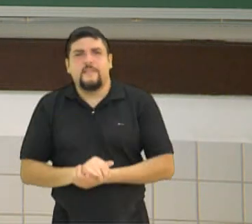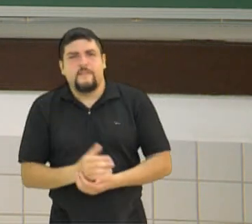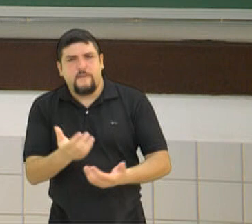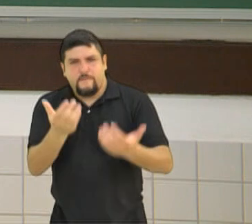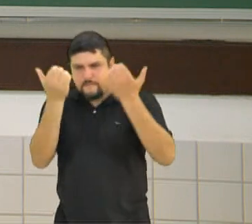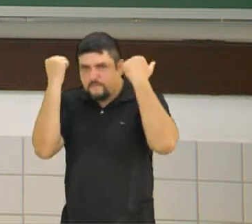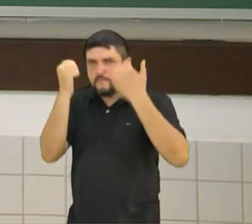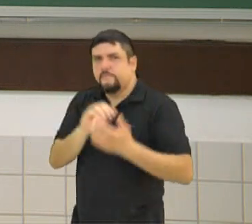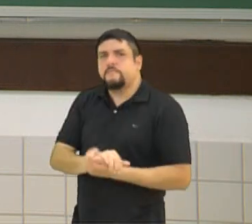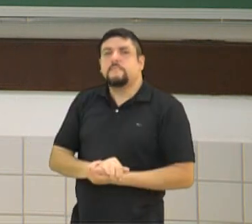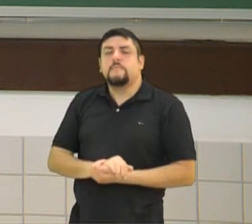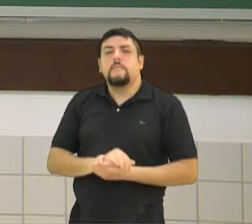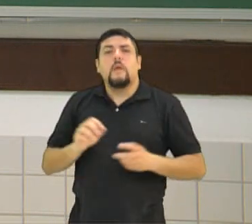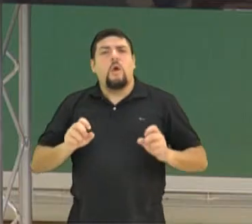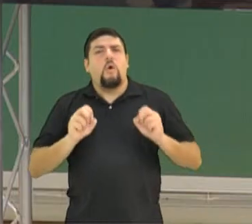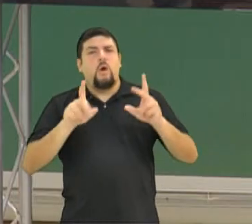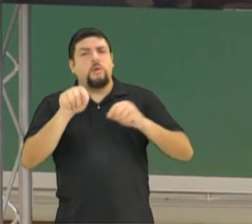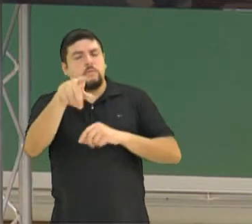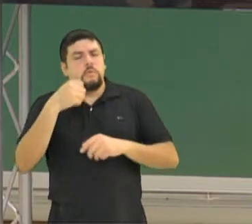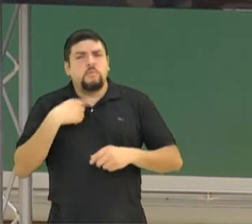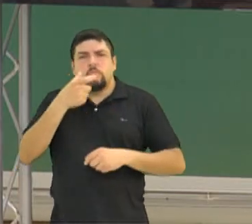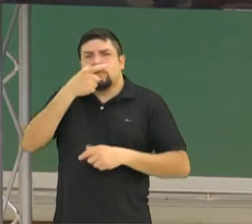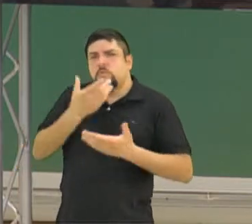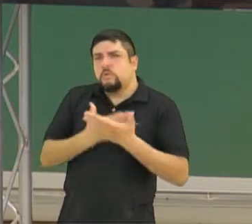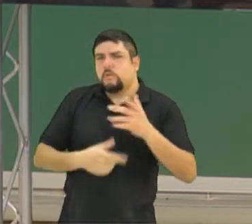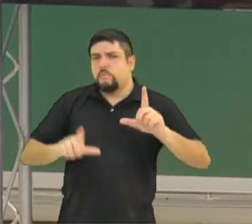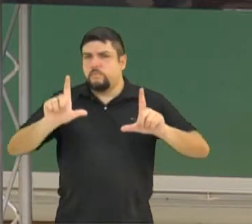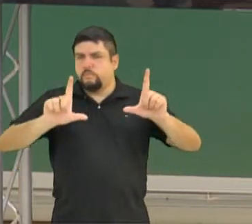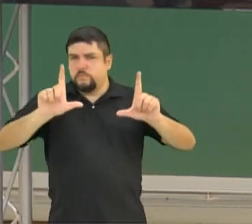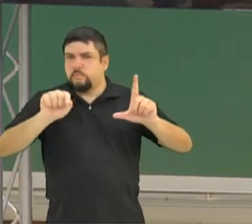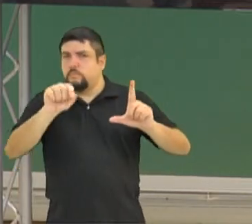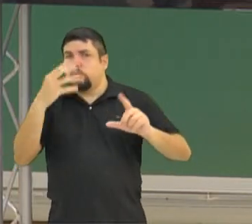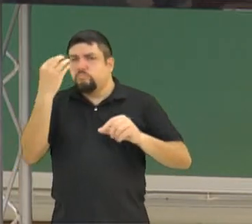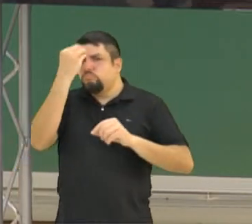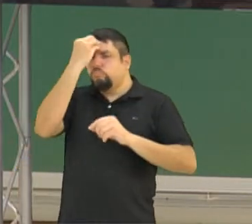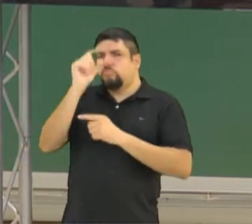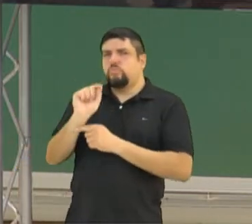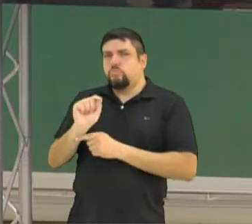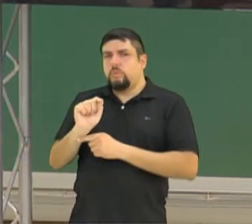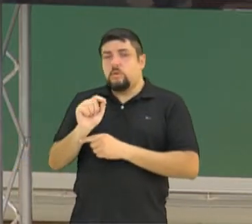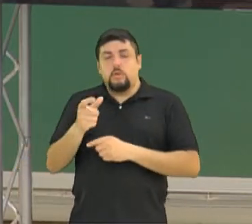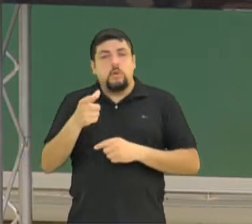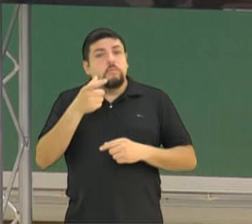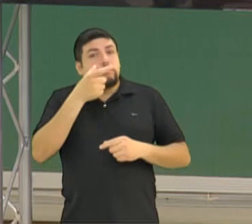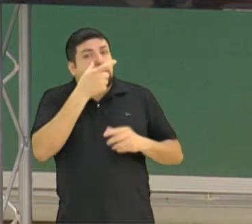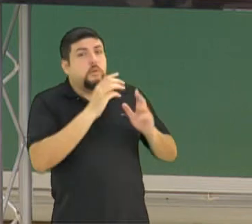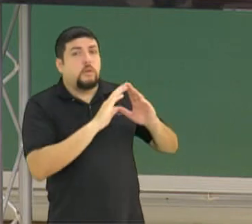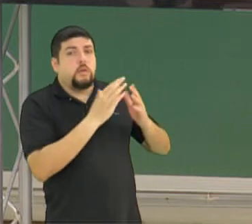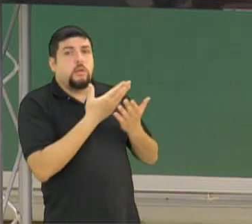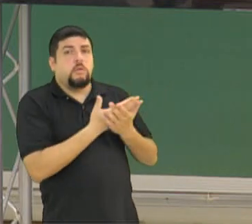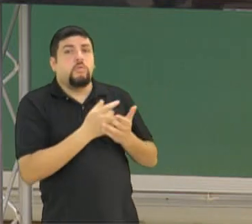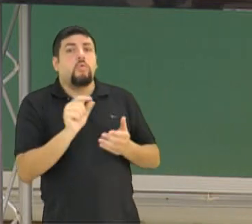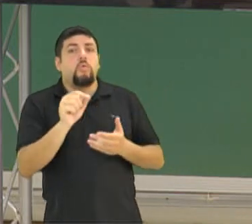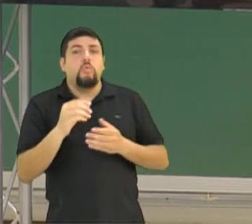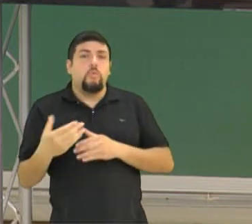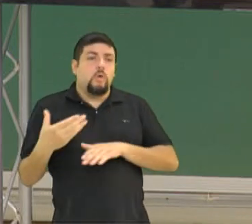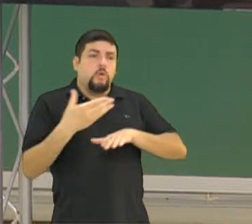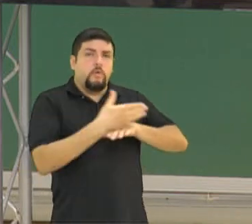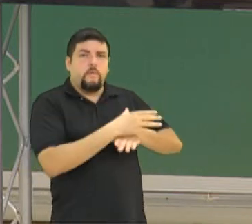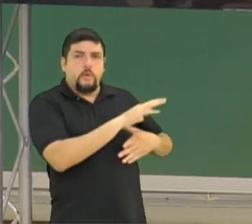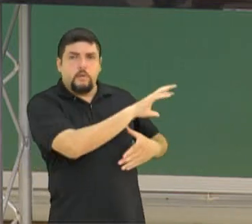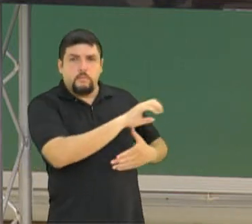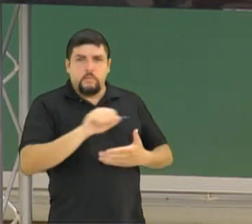né? Senhoras e senhores, você que está assistindo as aulas pela televisão, não esqueça de verificar com a sua escola um dia para você buscar e o dia para